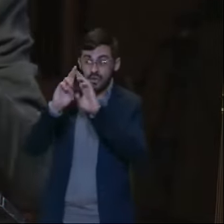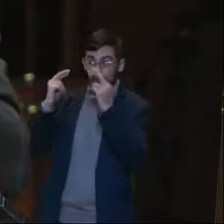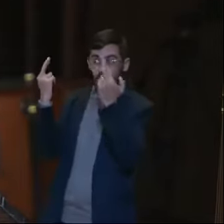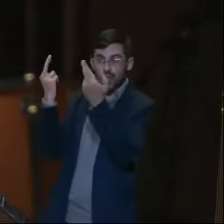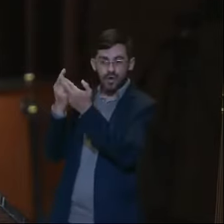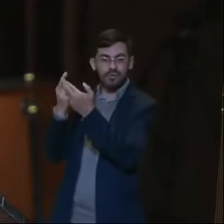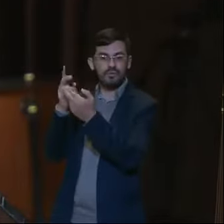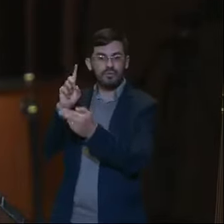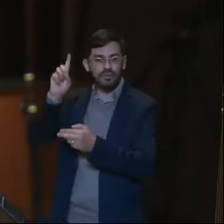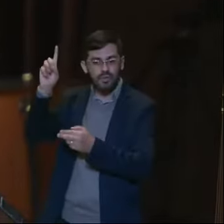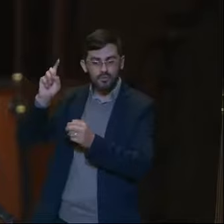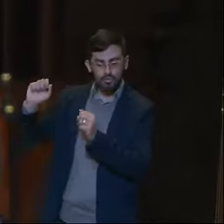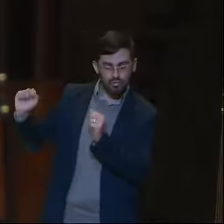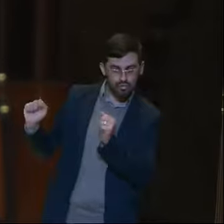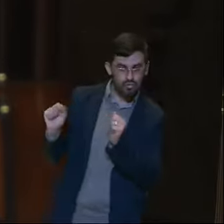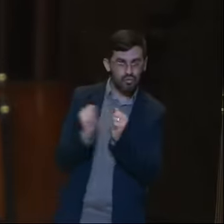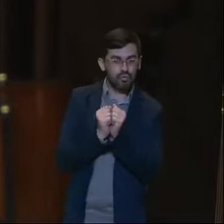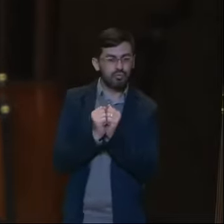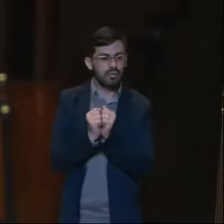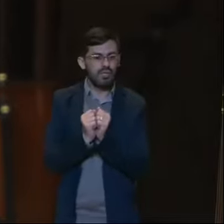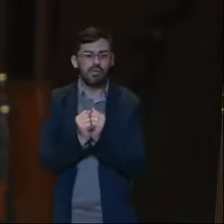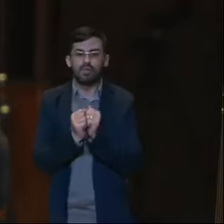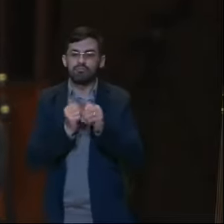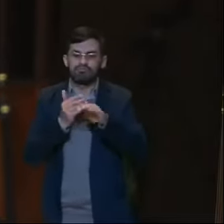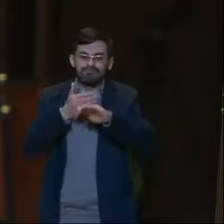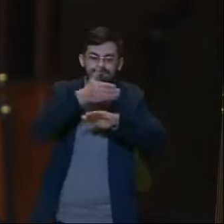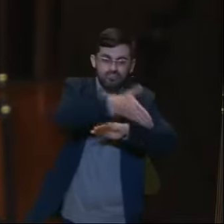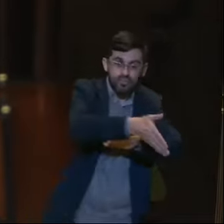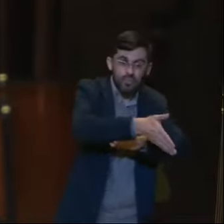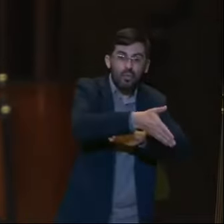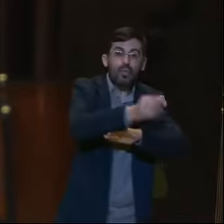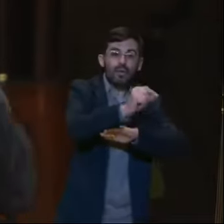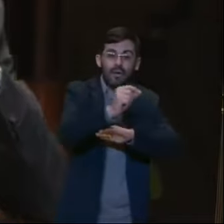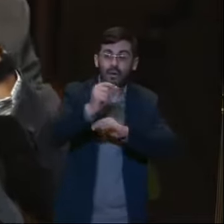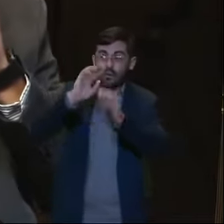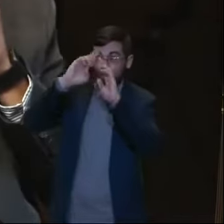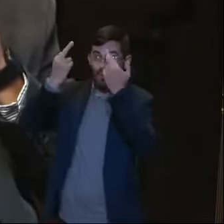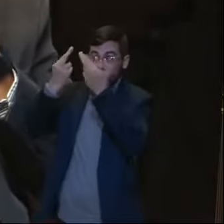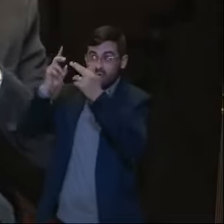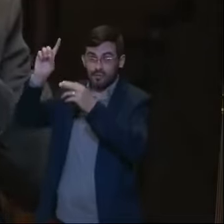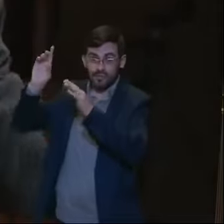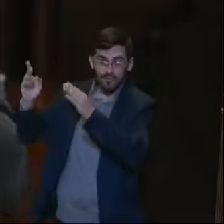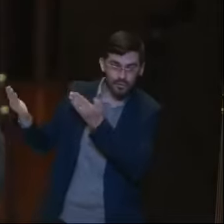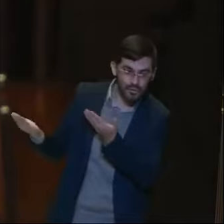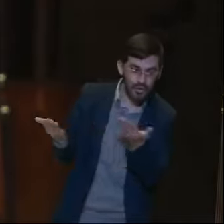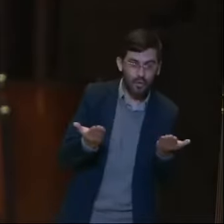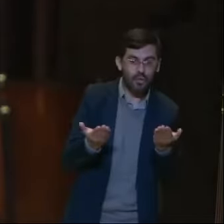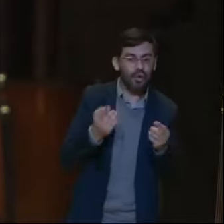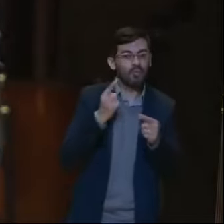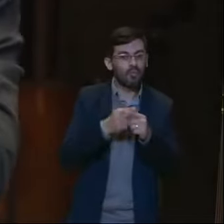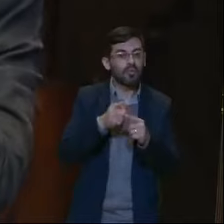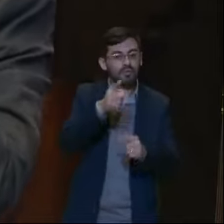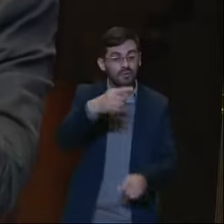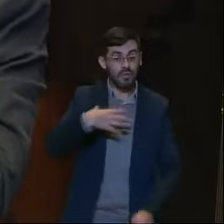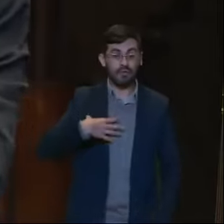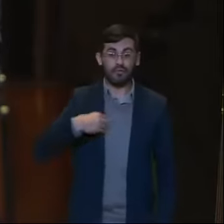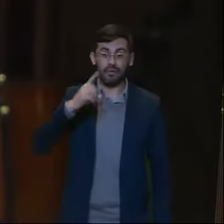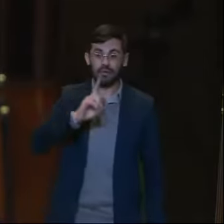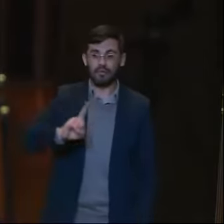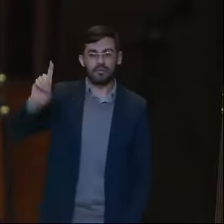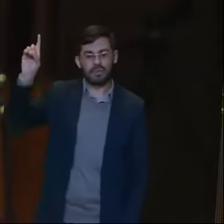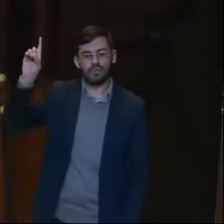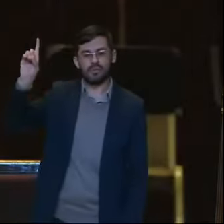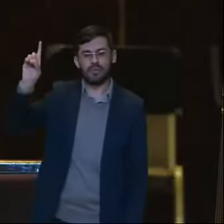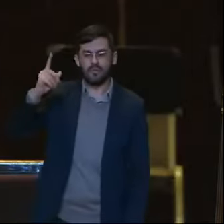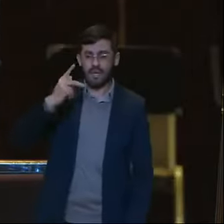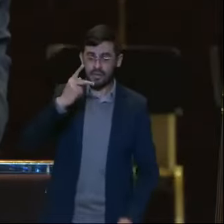você é sal, onde você é luz, ali o reino de Deus chegou, porque ali um filho de Deus está. A sua casa é um ambiente onde o reino de